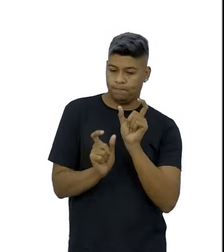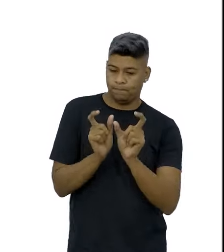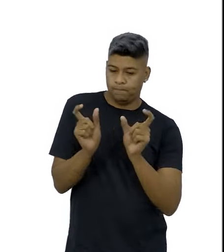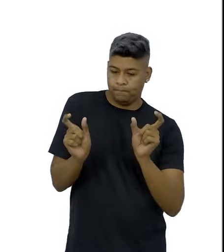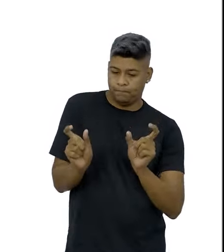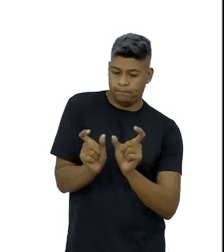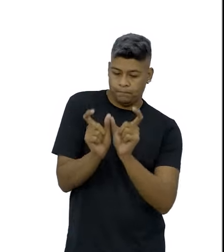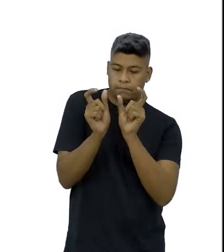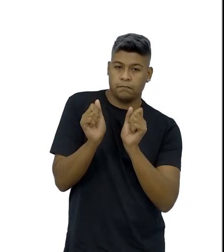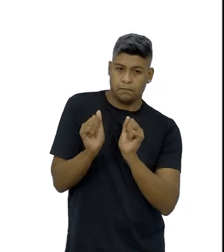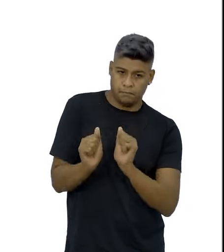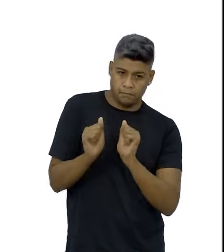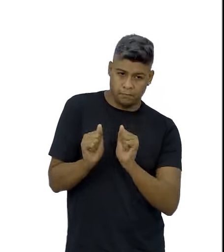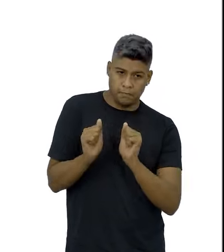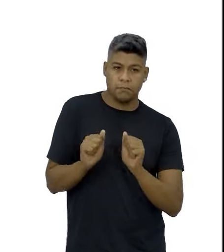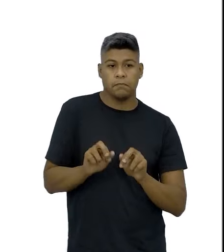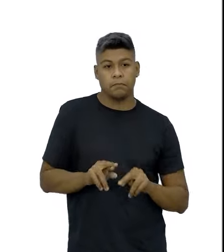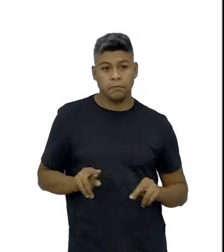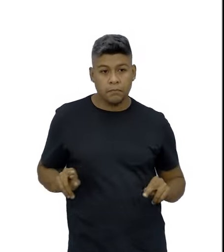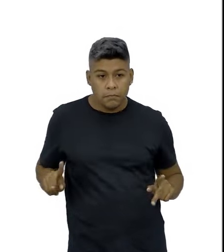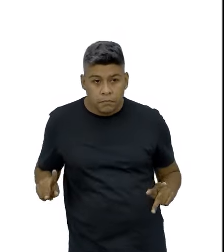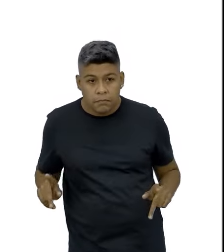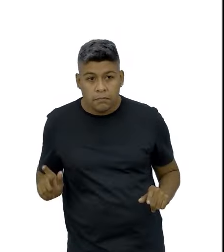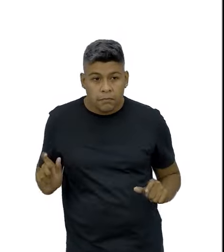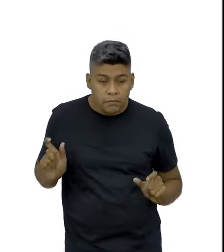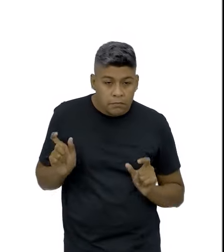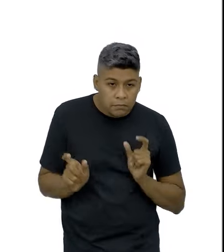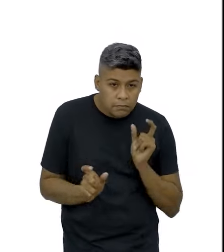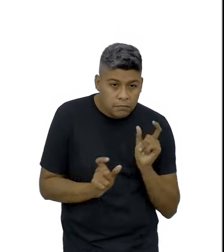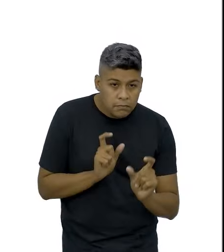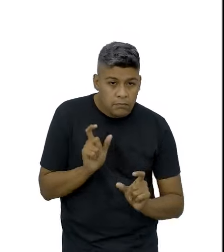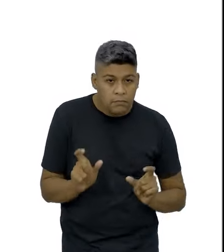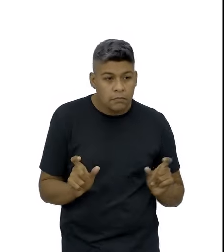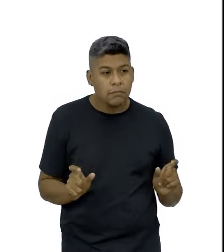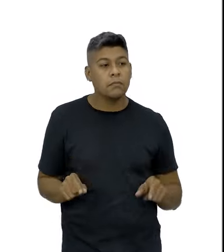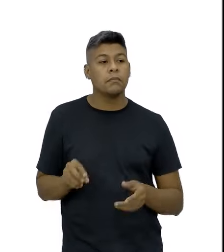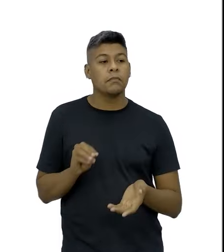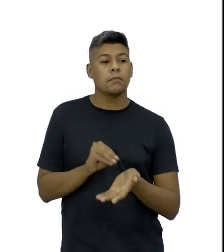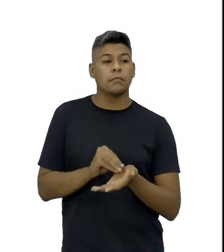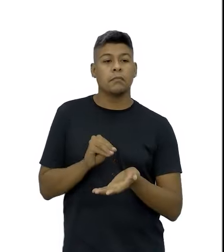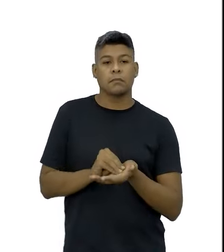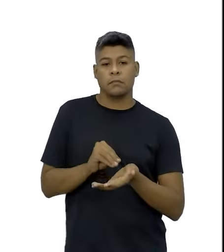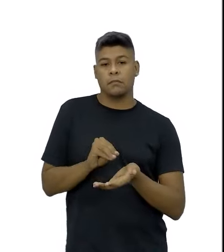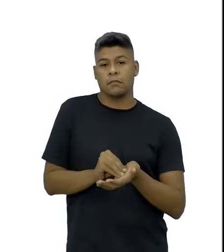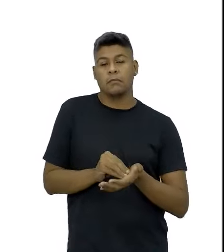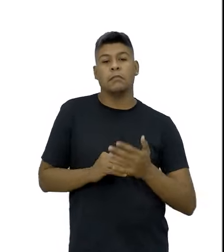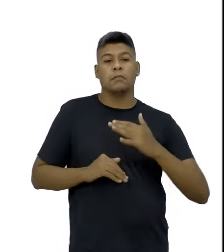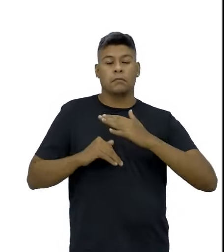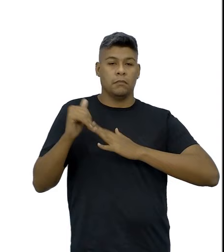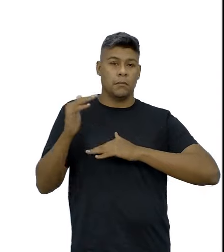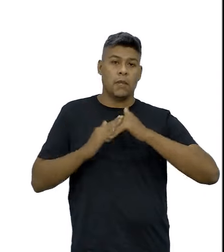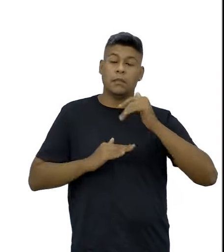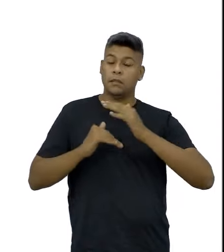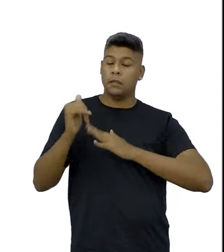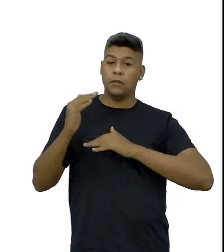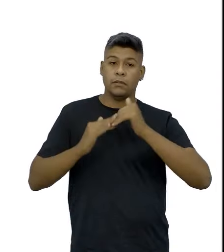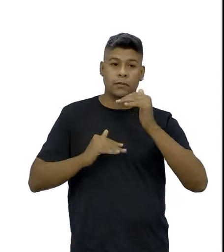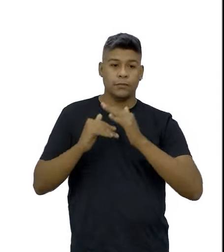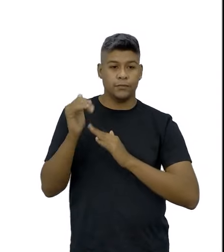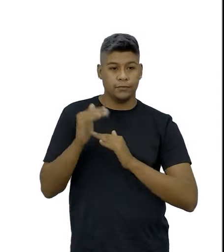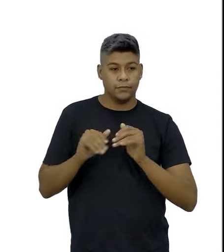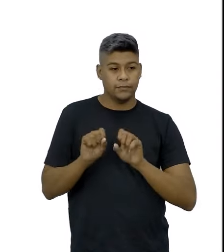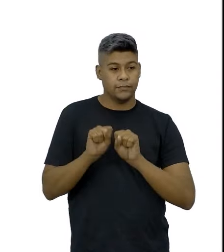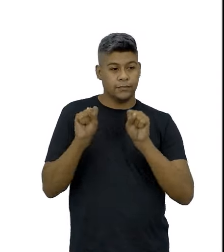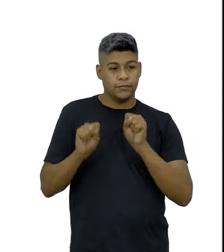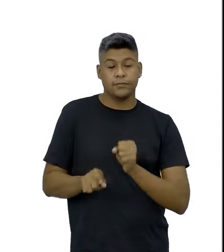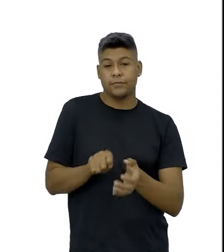sílaba, elas podem aparecer em diferentes partes da palavra. E ainda falta uma habilidade relativa à construção do sistema de